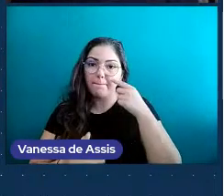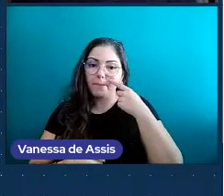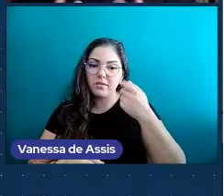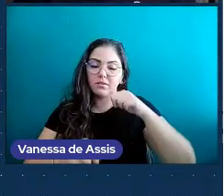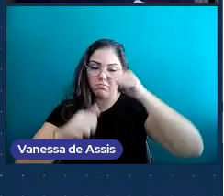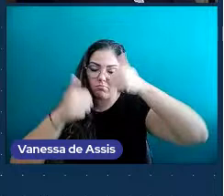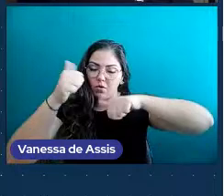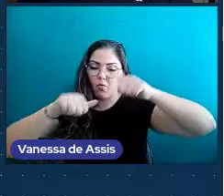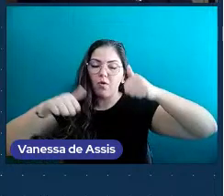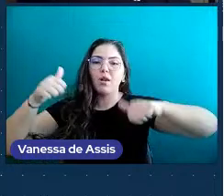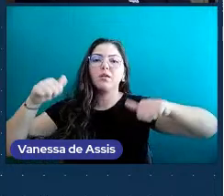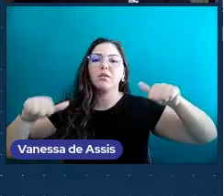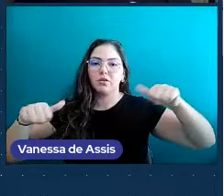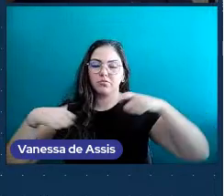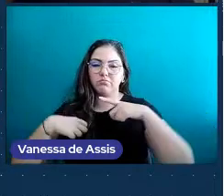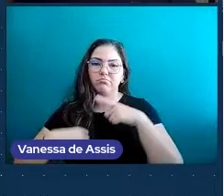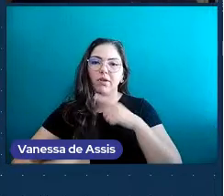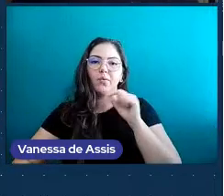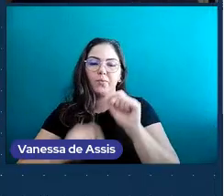interpretação. Provém